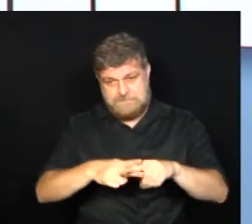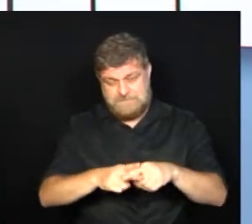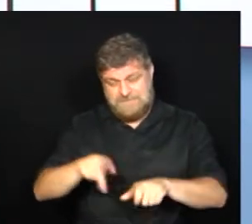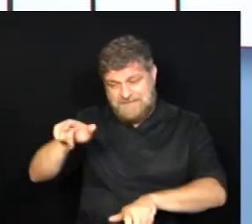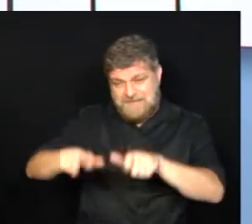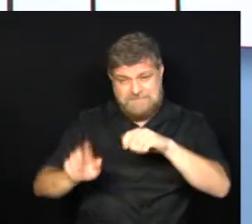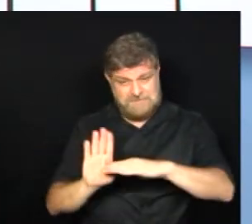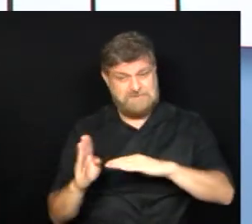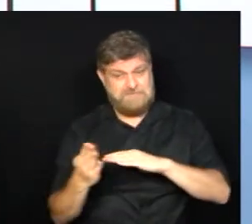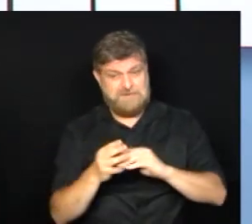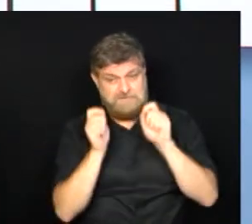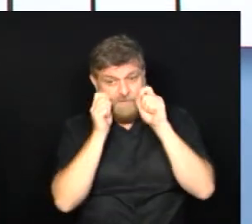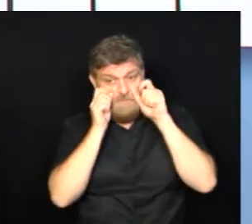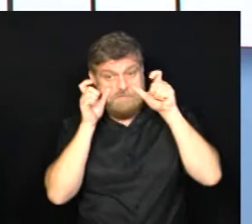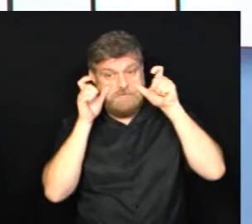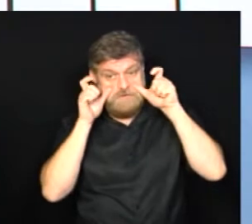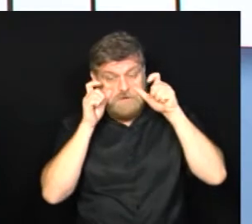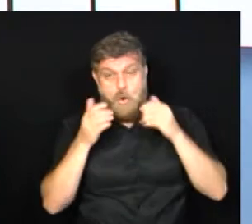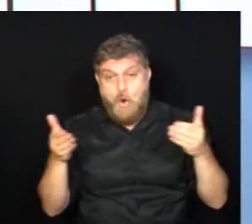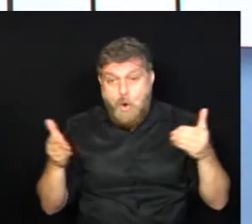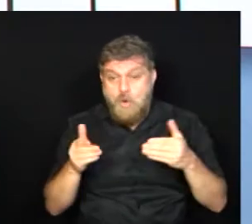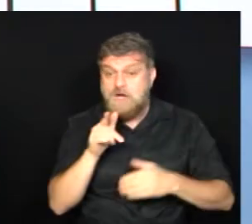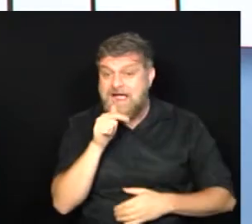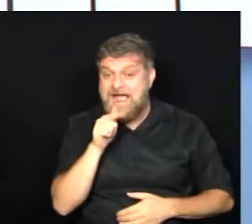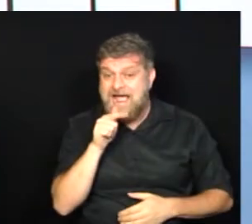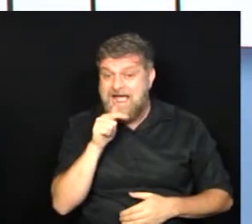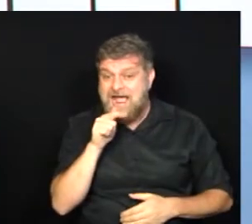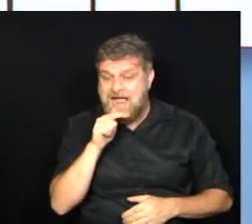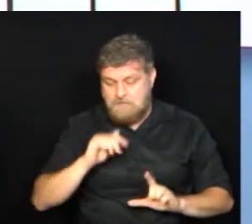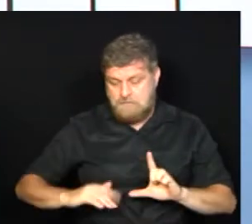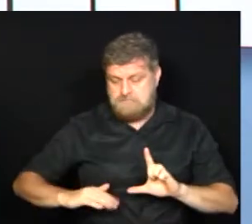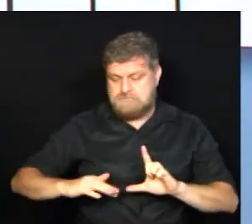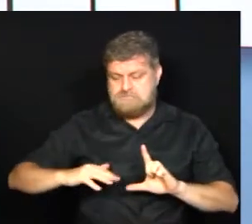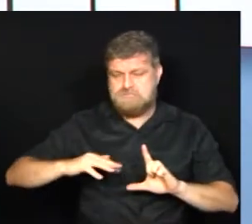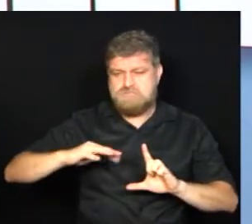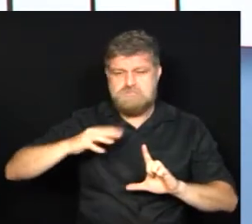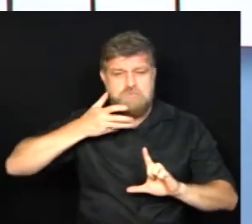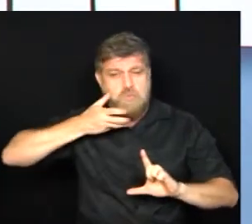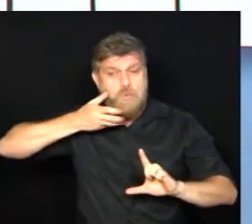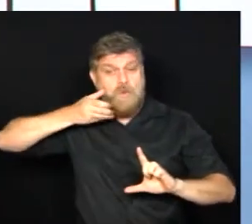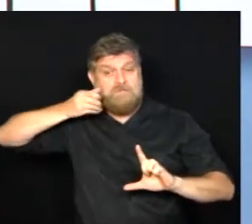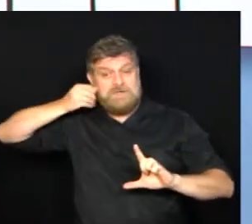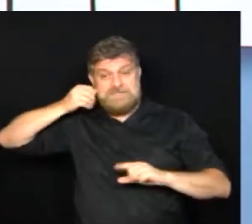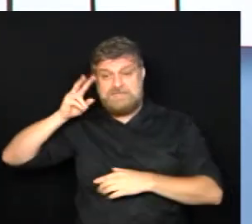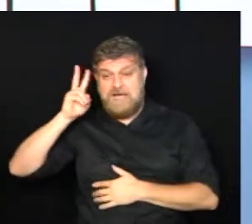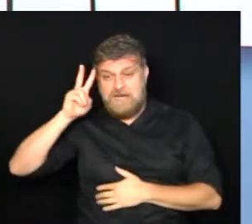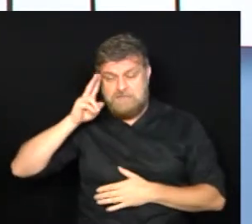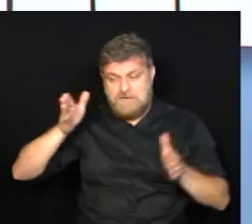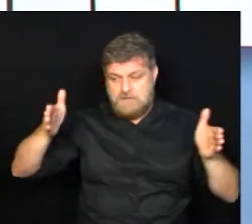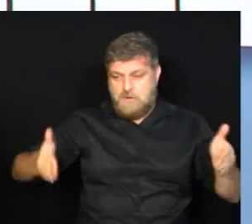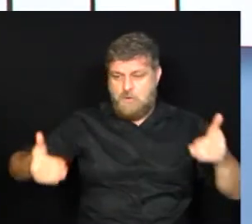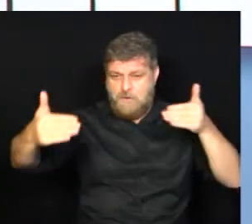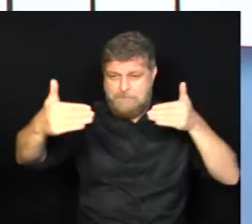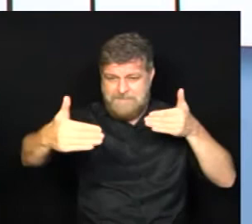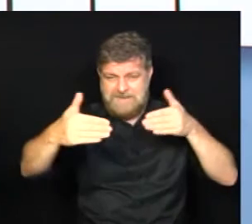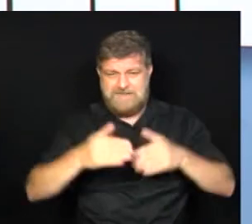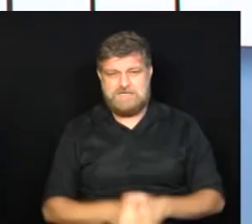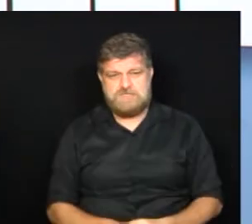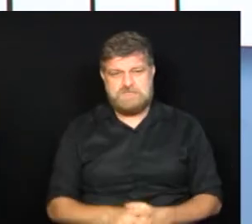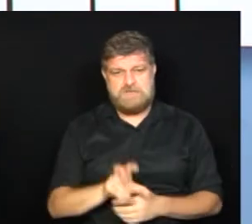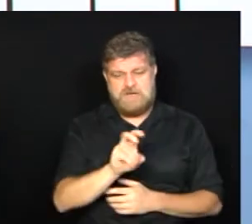desses bairros devem hoje fazer a reserva de água, lembrando que uma caixa d'água de